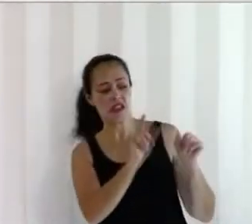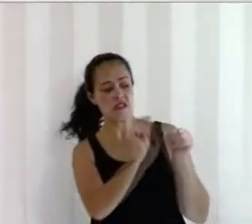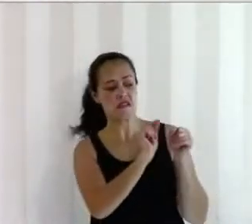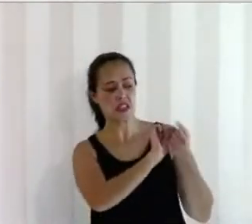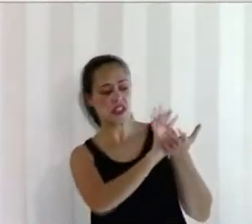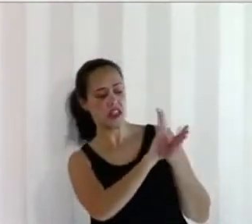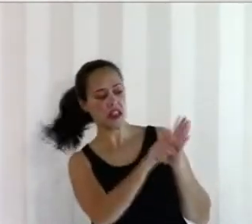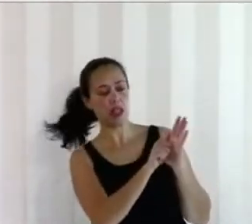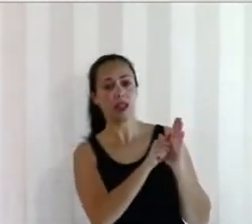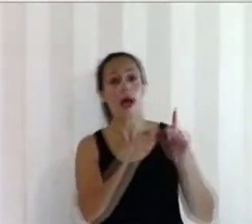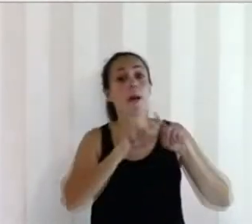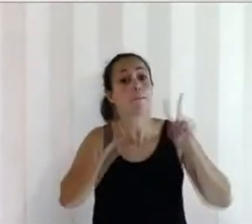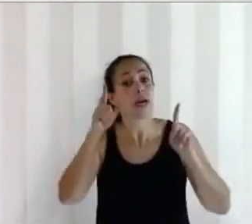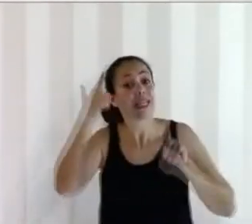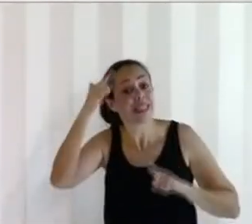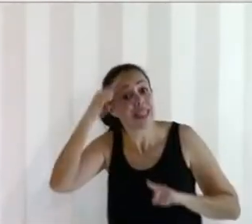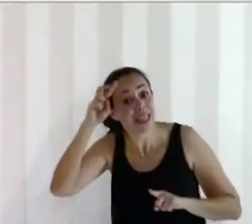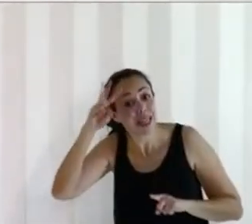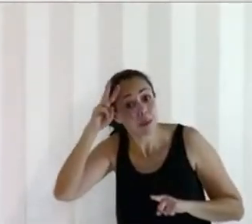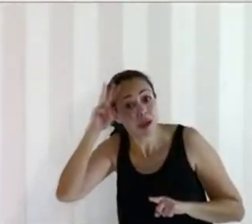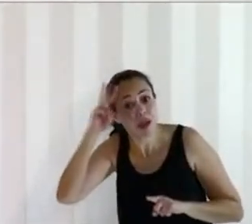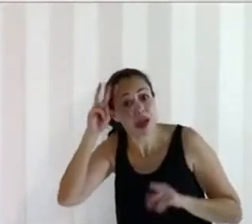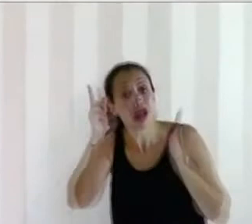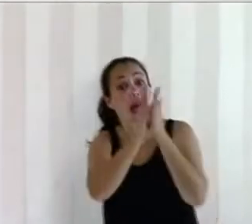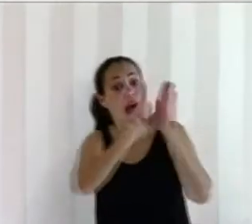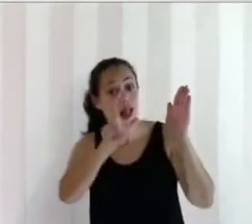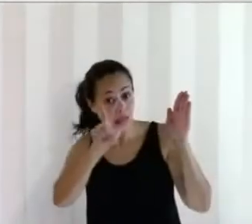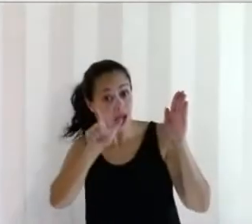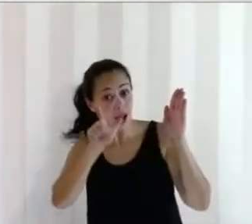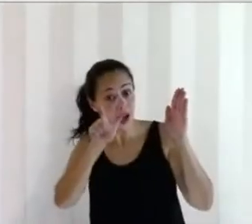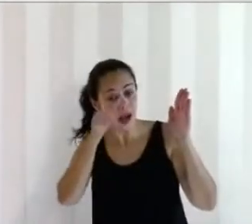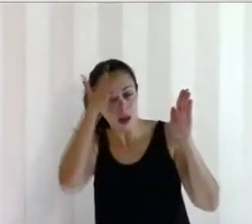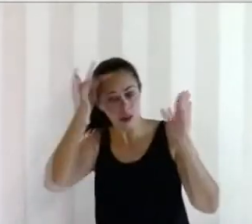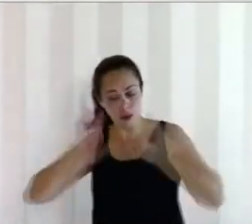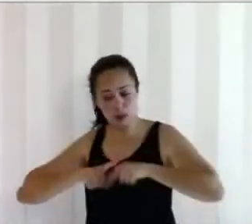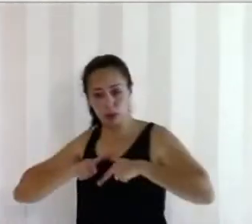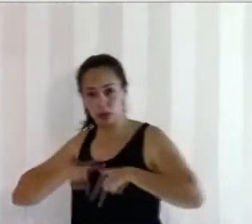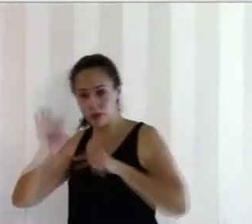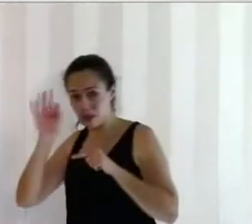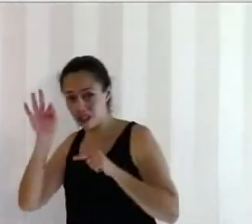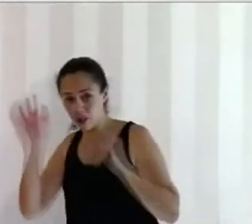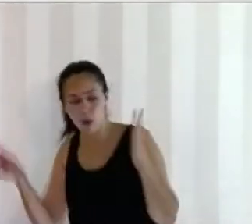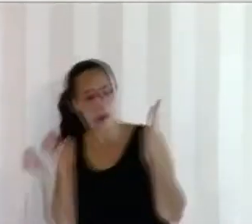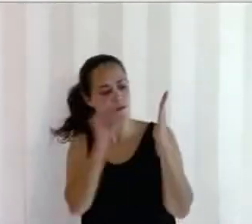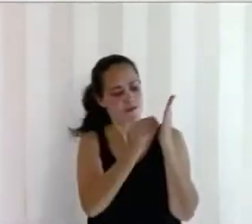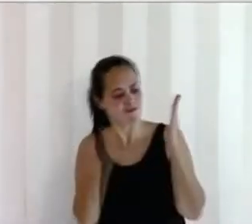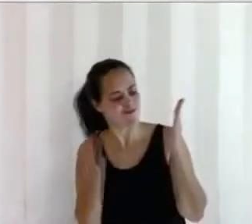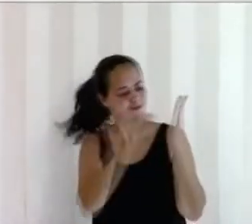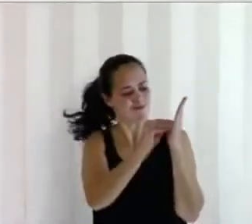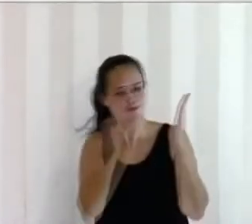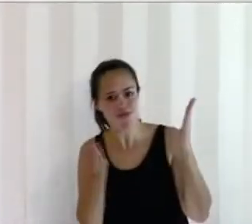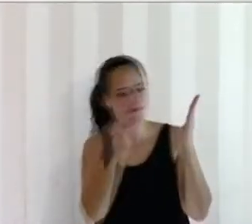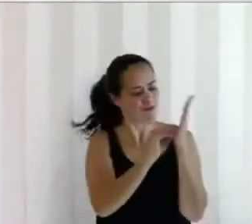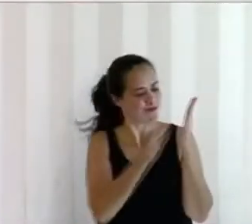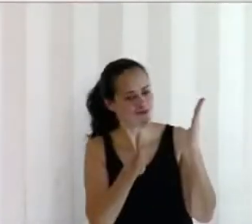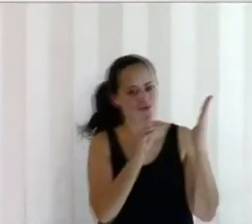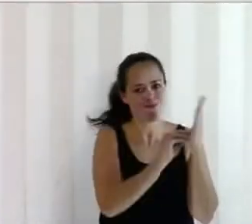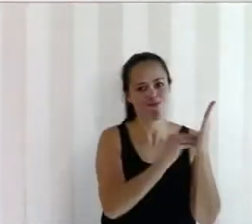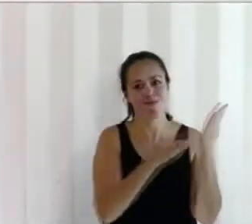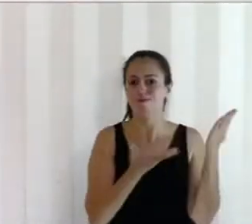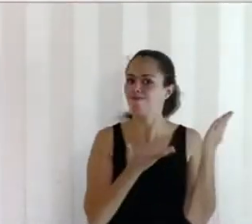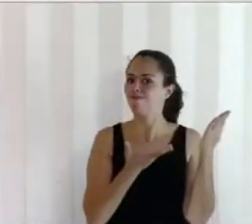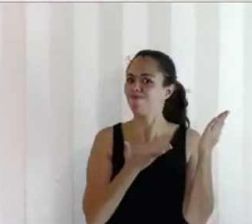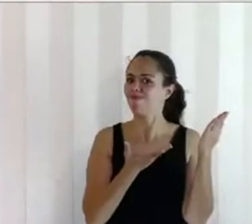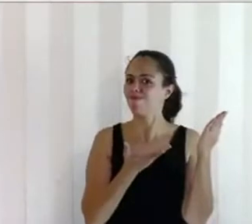e justiça para Jesus. Então, o que não é lei mesmo, o que não é lei é um conjunto de regras